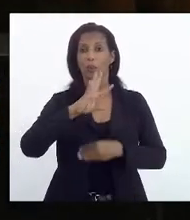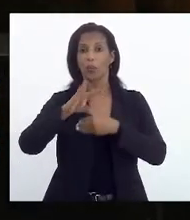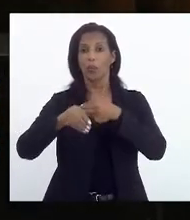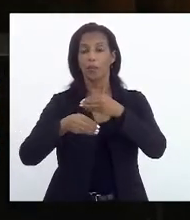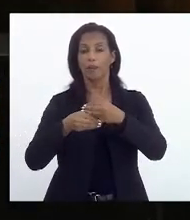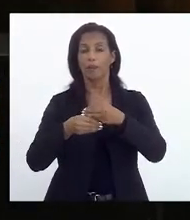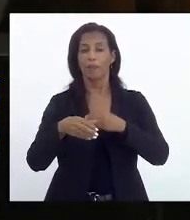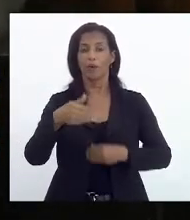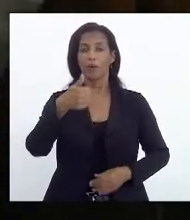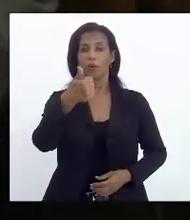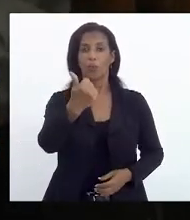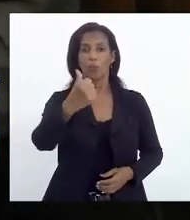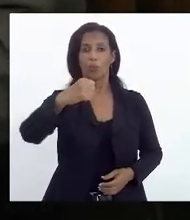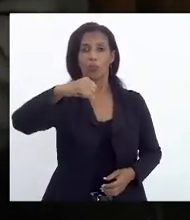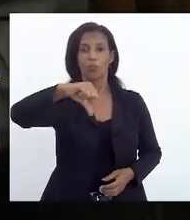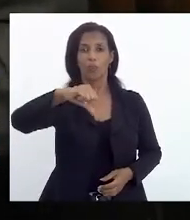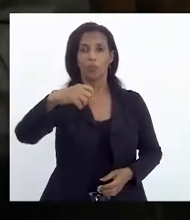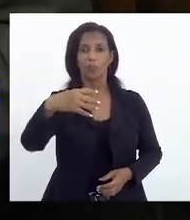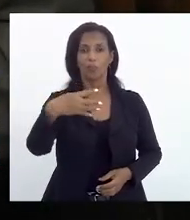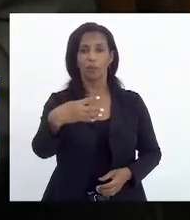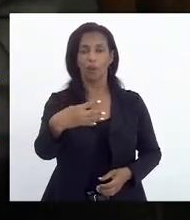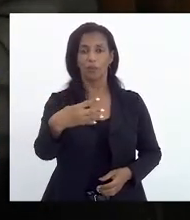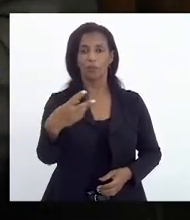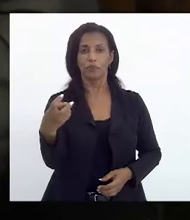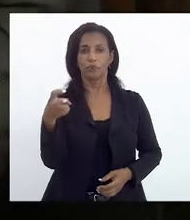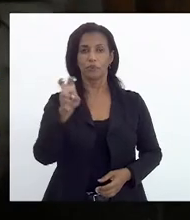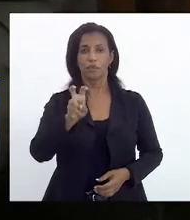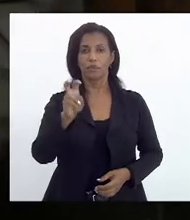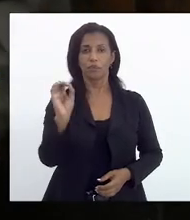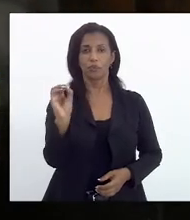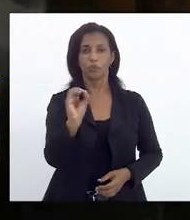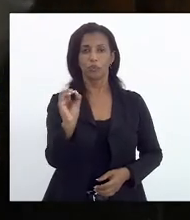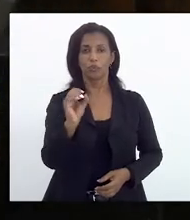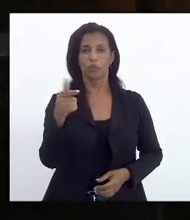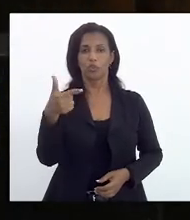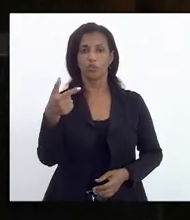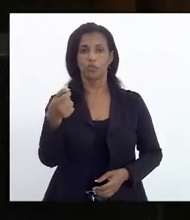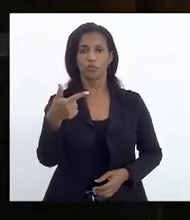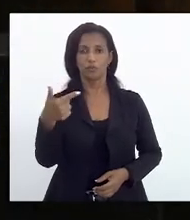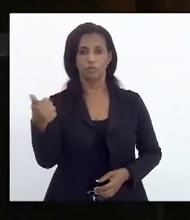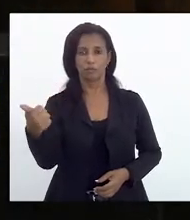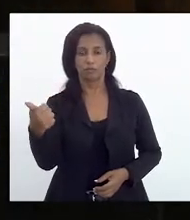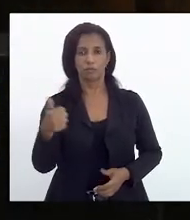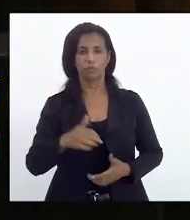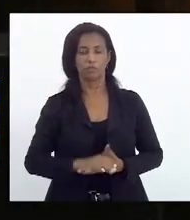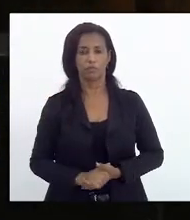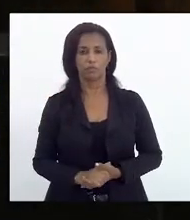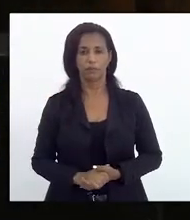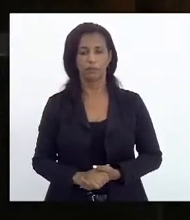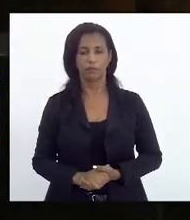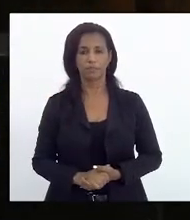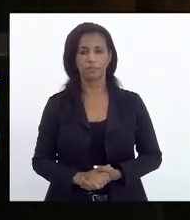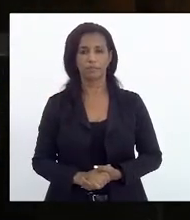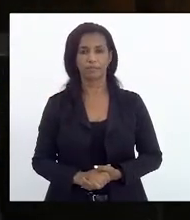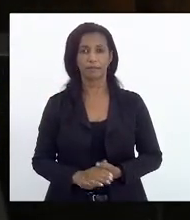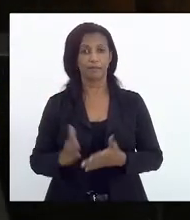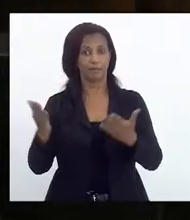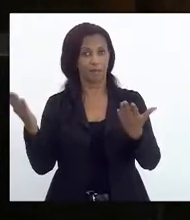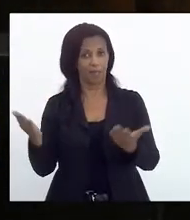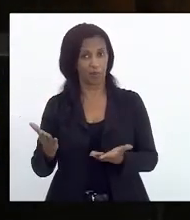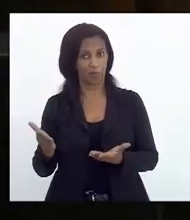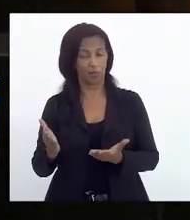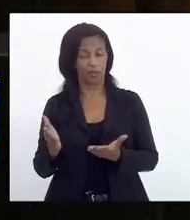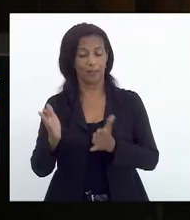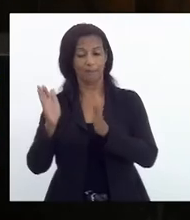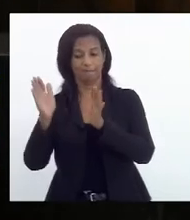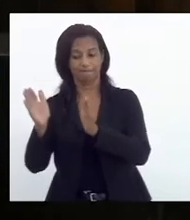complementar 194 de cinco de outubro de dois mil e 21 agora para aqueles